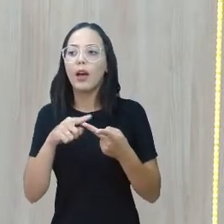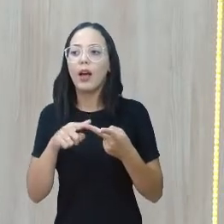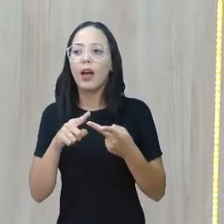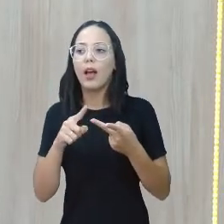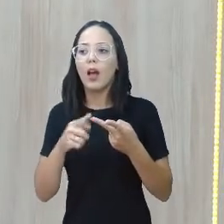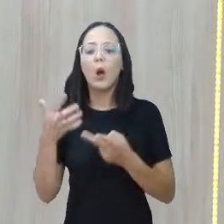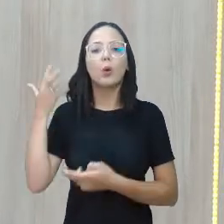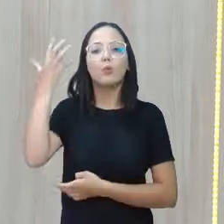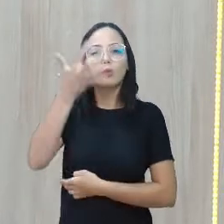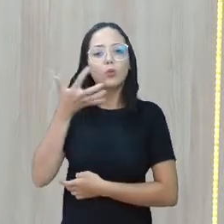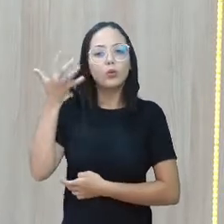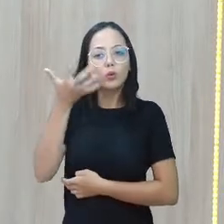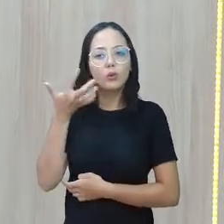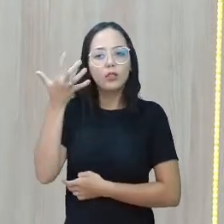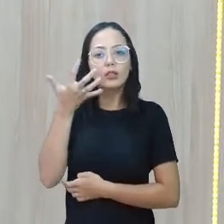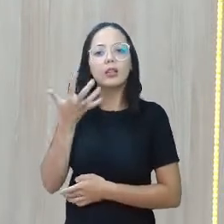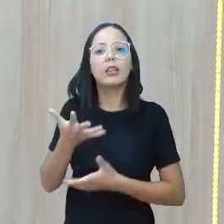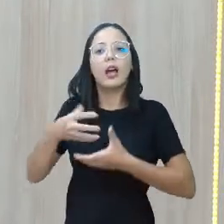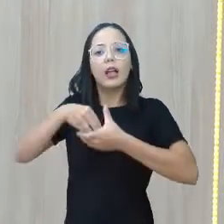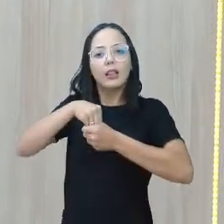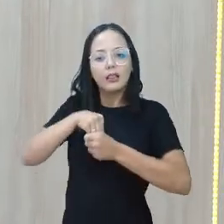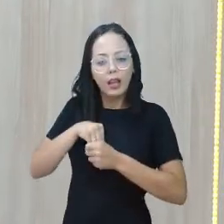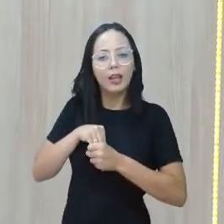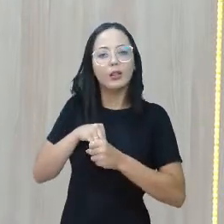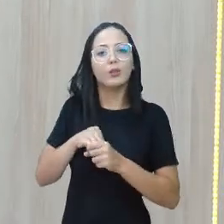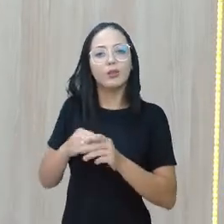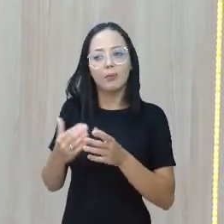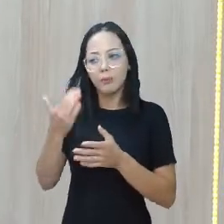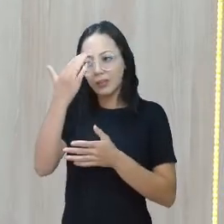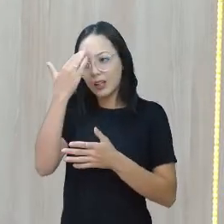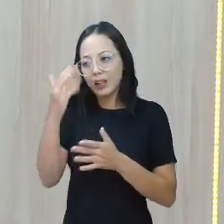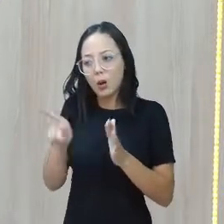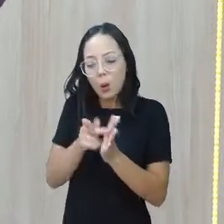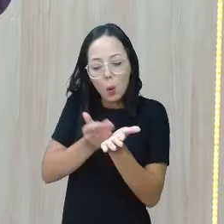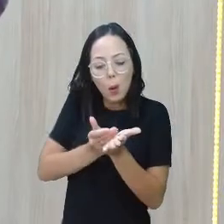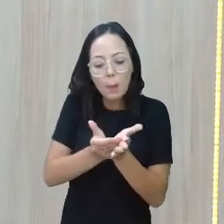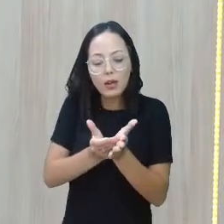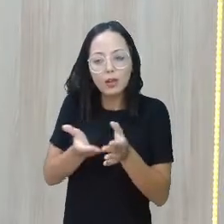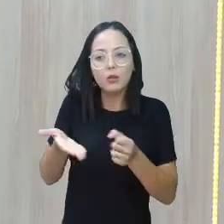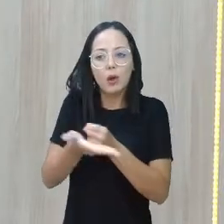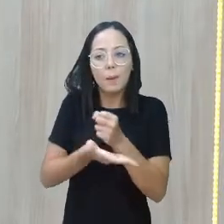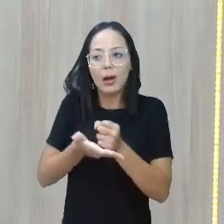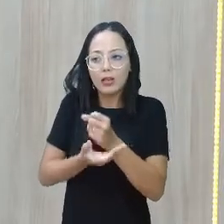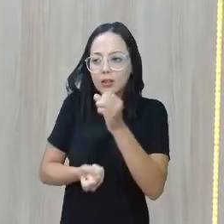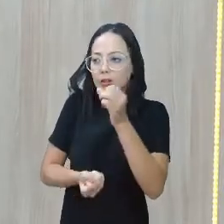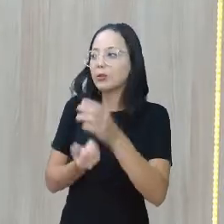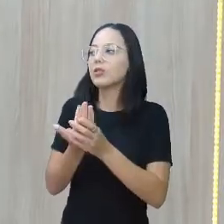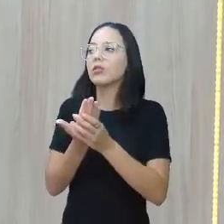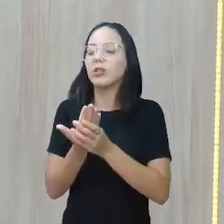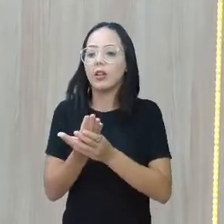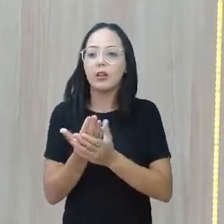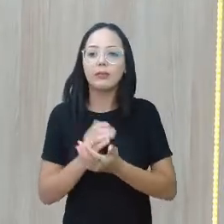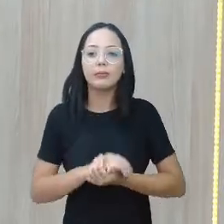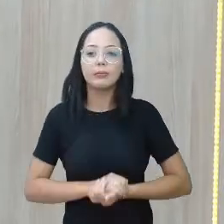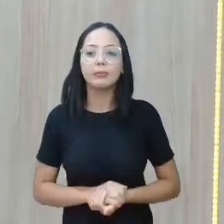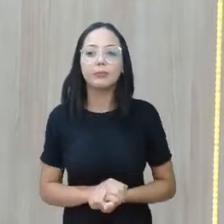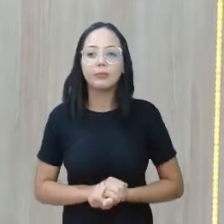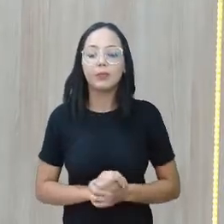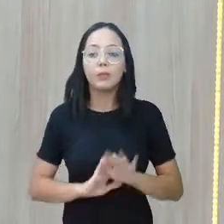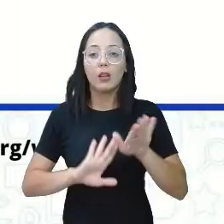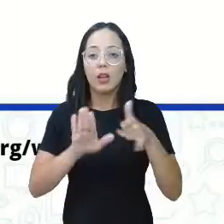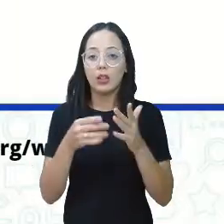a música que veio de Pixinguinha, sabe? Aquela coisa raiz. Pronto. Então,